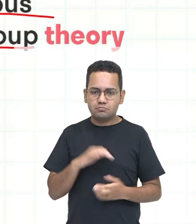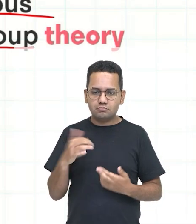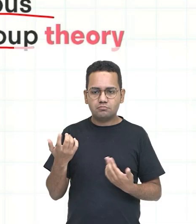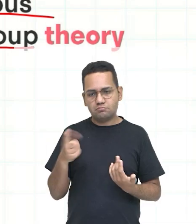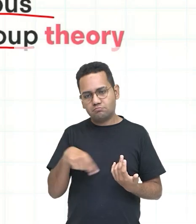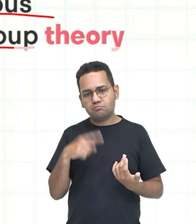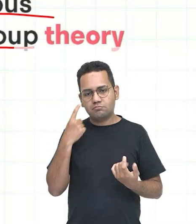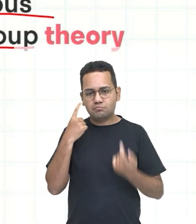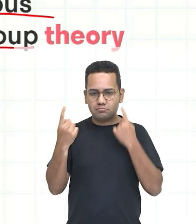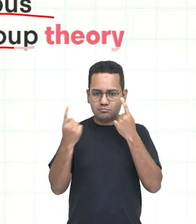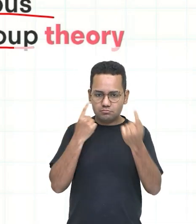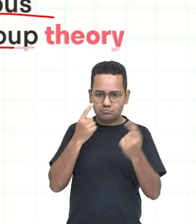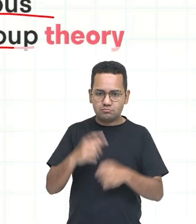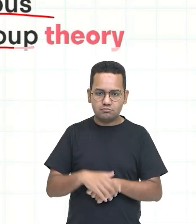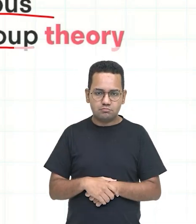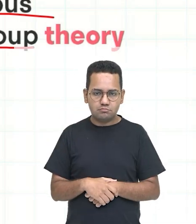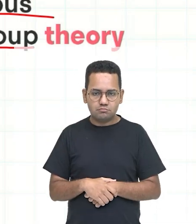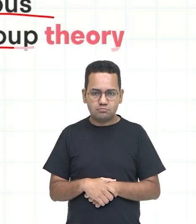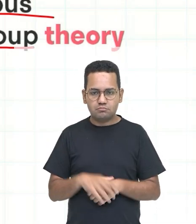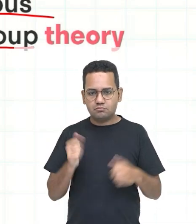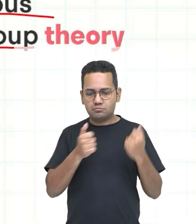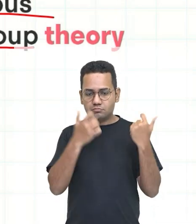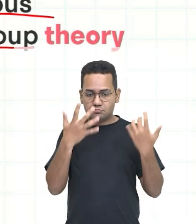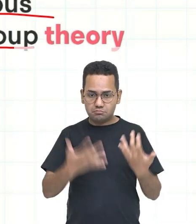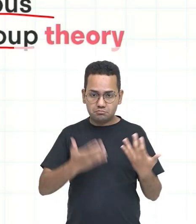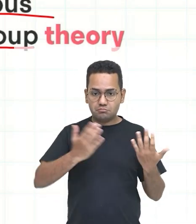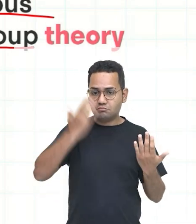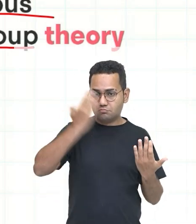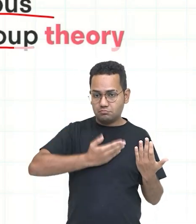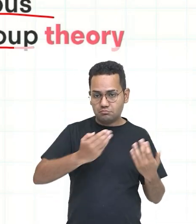Hypothesis, nós já vimos também. Definitive.